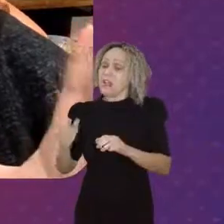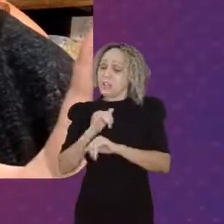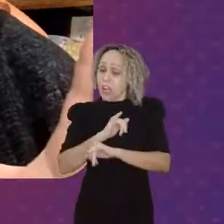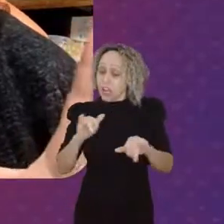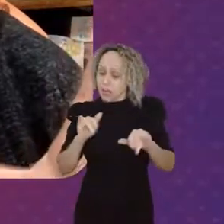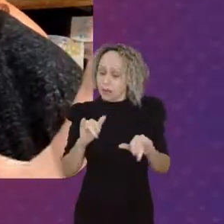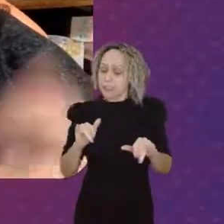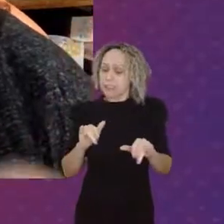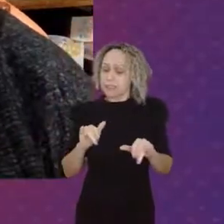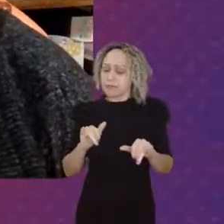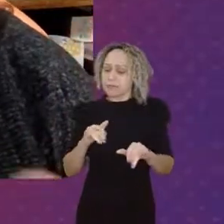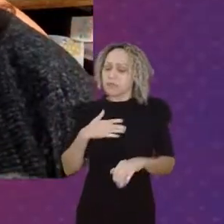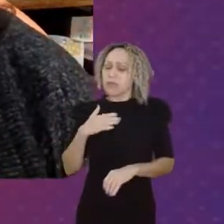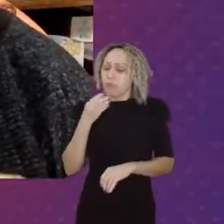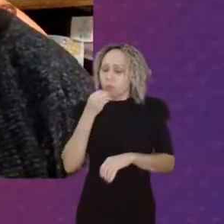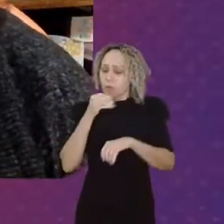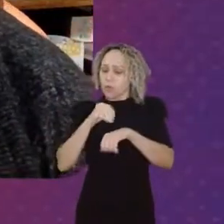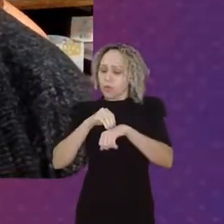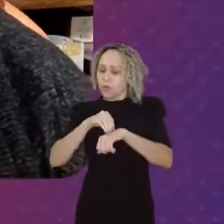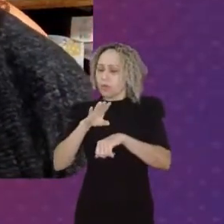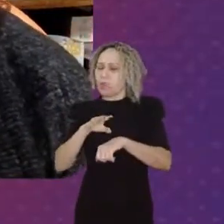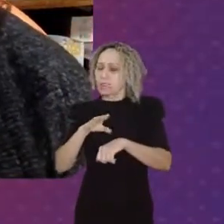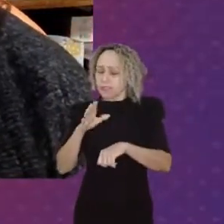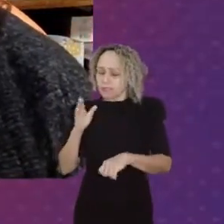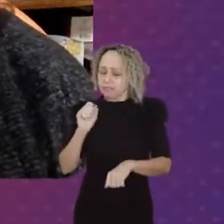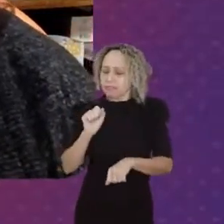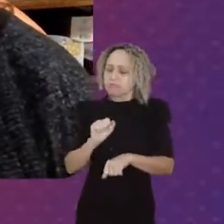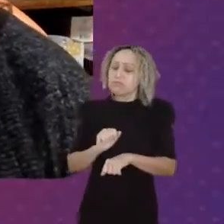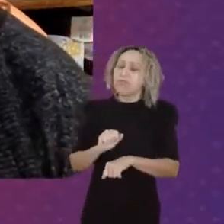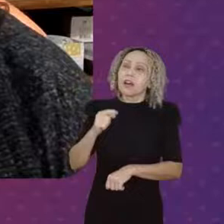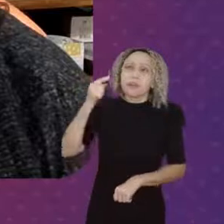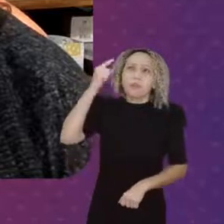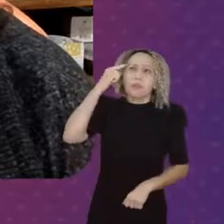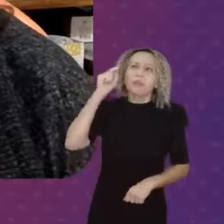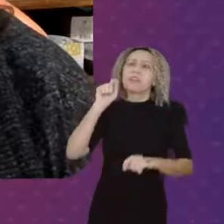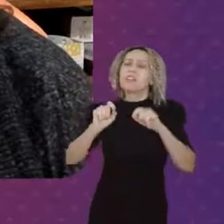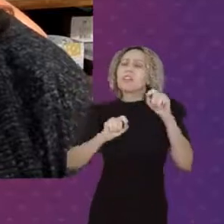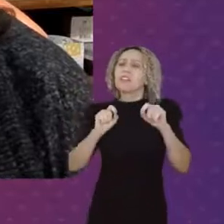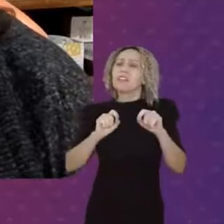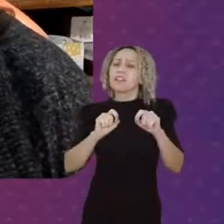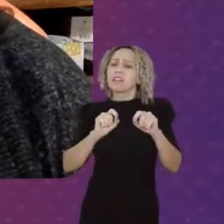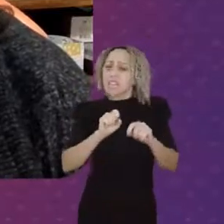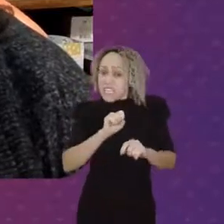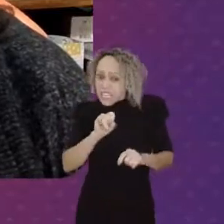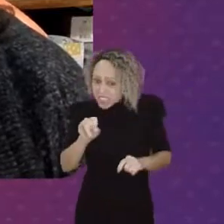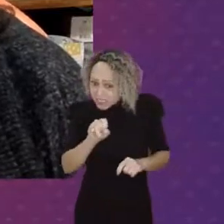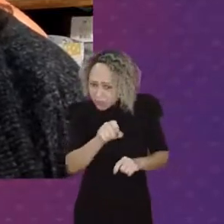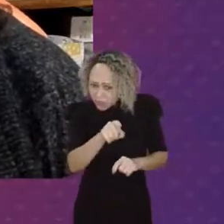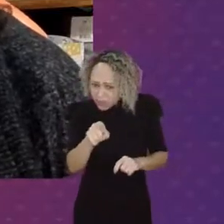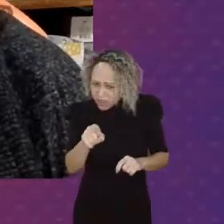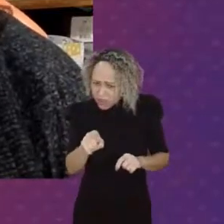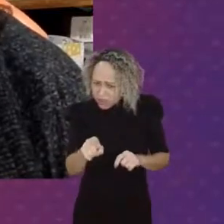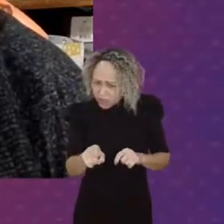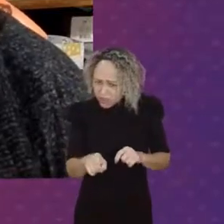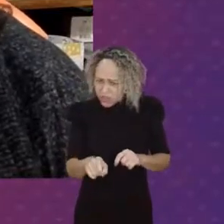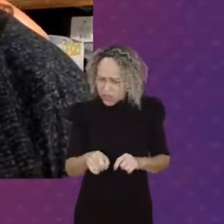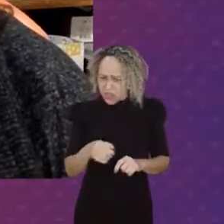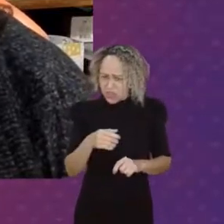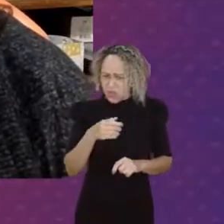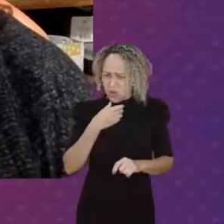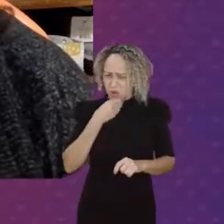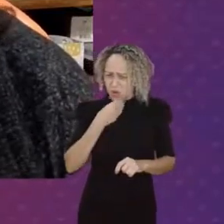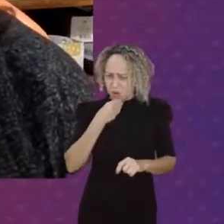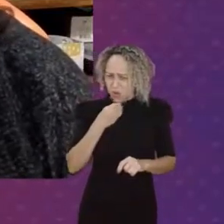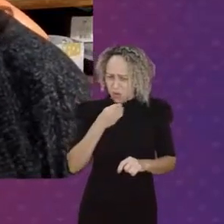uma dica, assim, para e pensa, será que se você fosse homem, né, você receberia esse